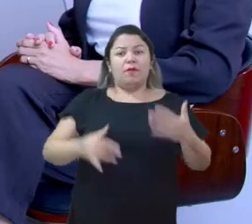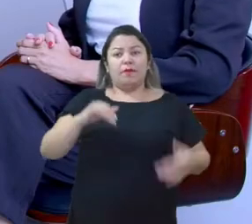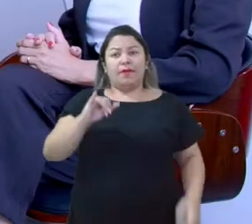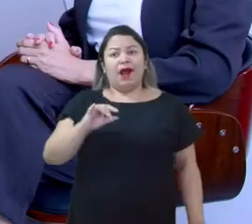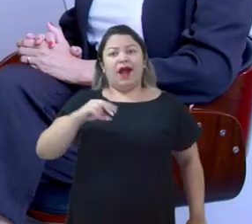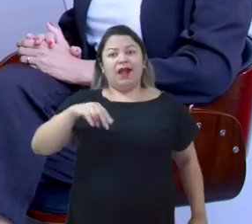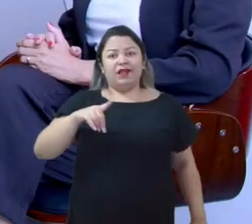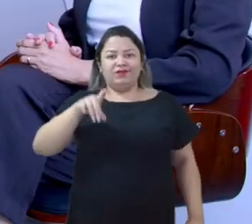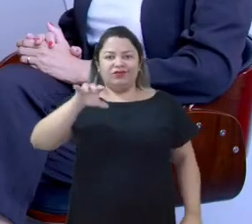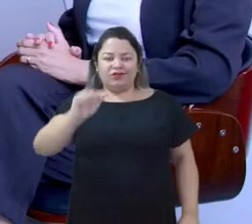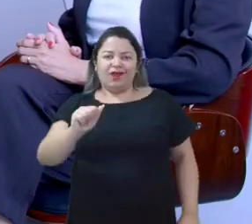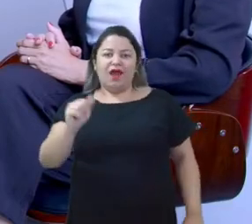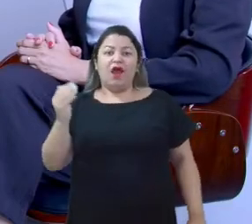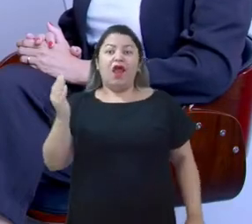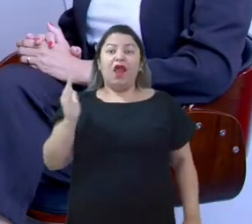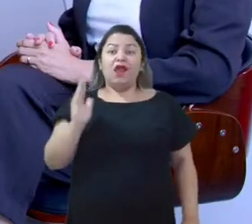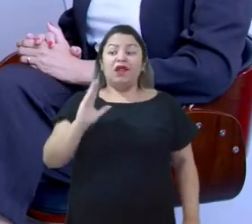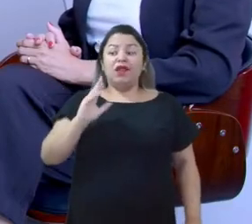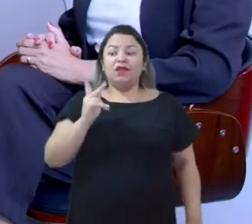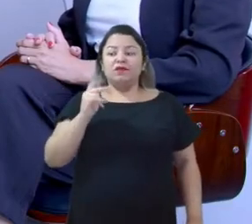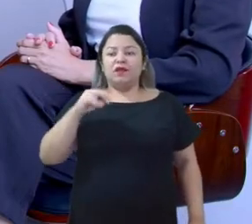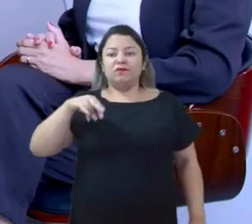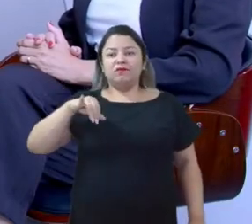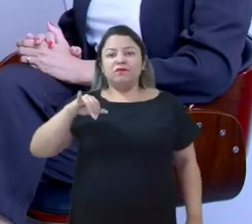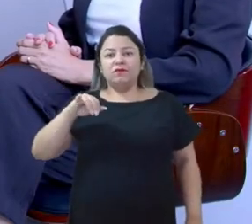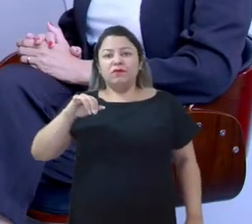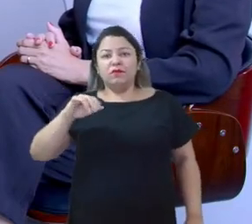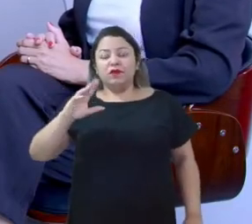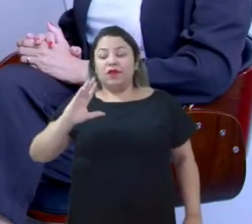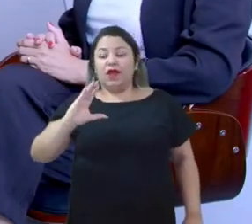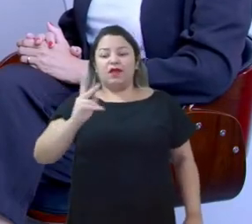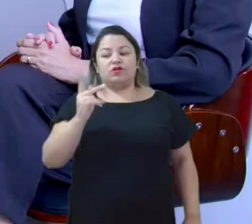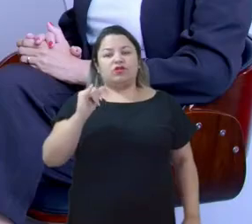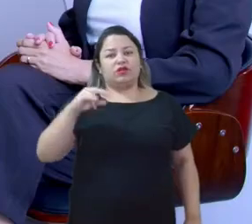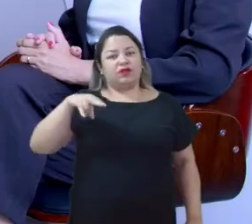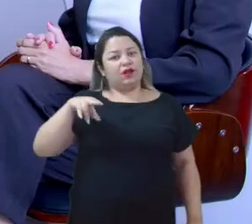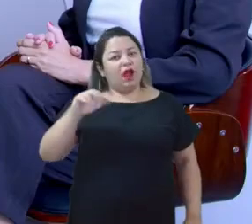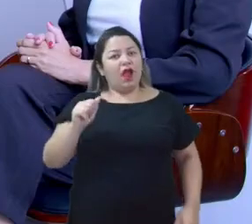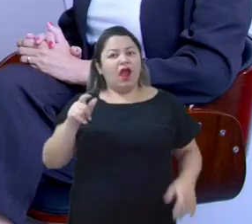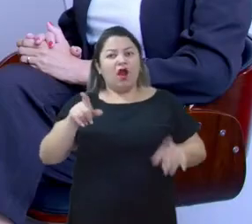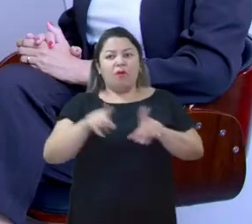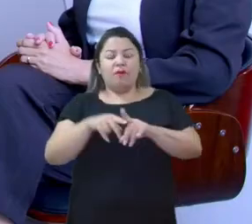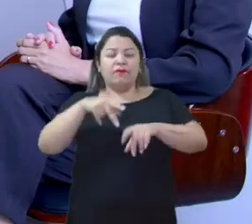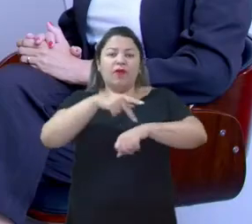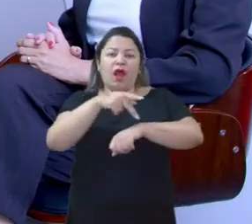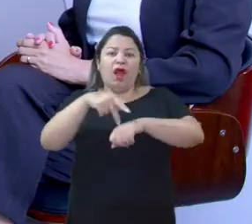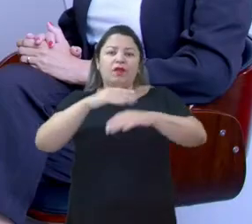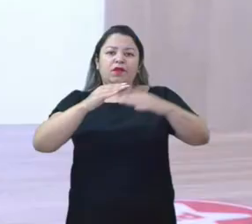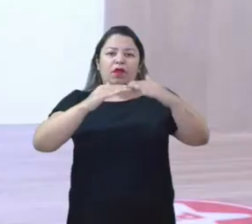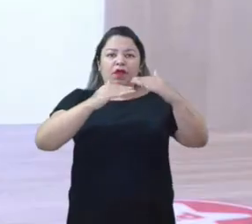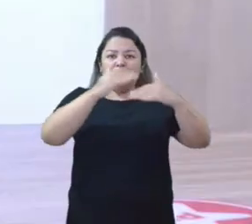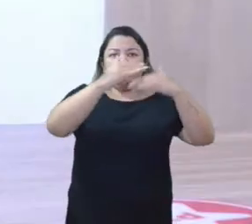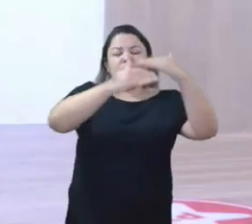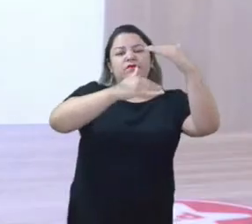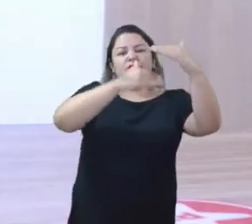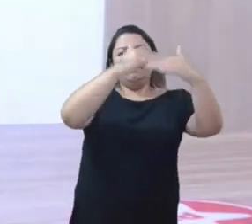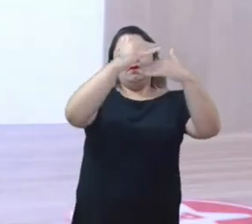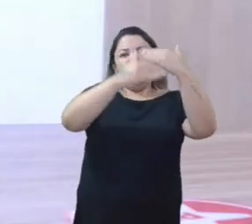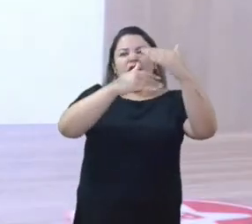renda per capita. Um país de renda per capita pequena é um país condenado ao não crescimento econômico de